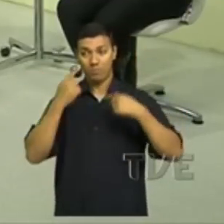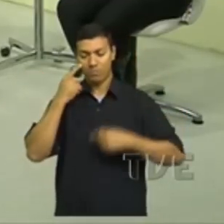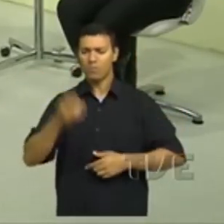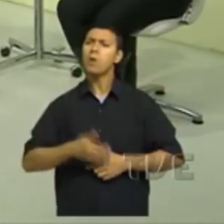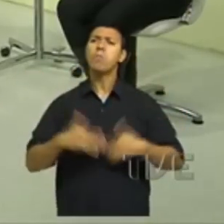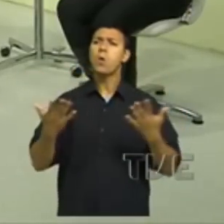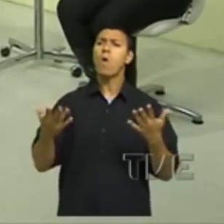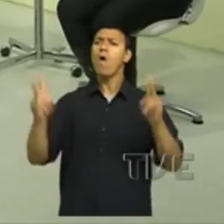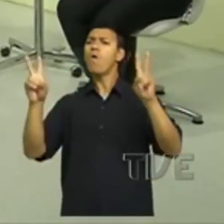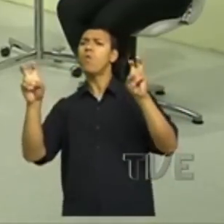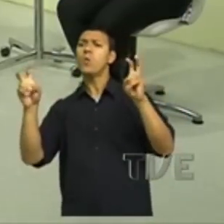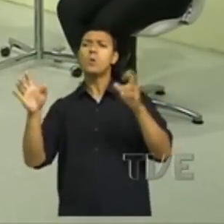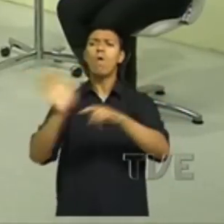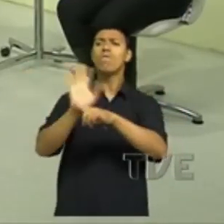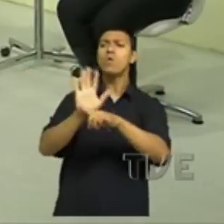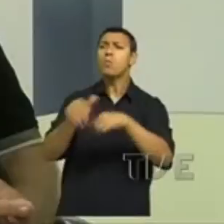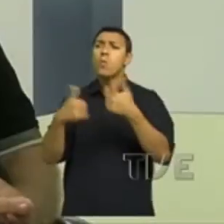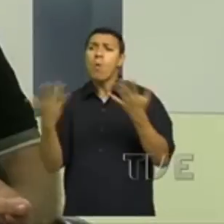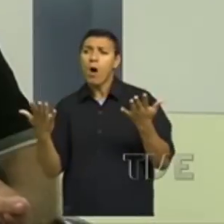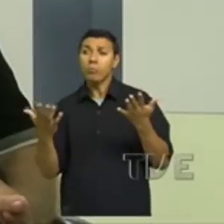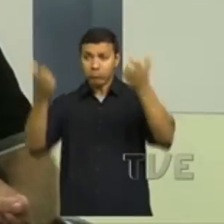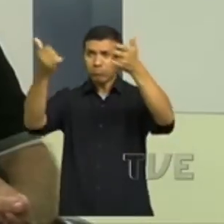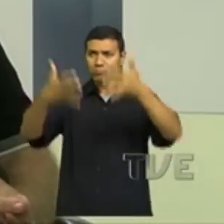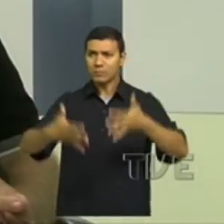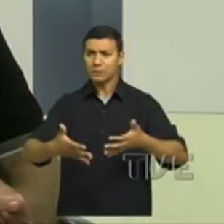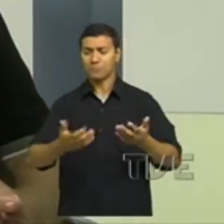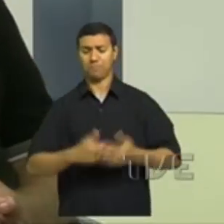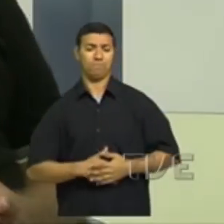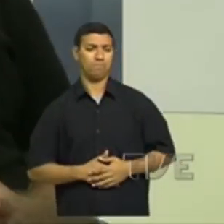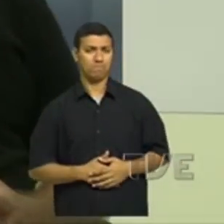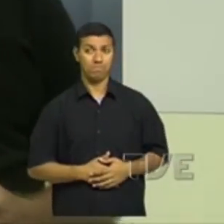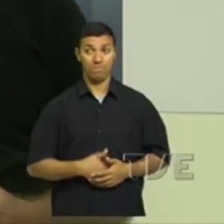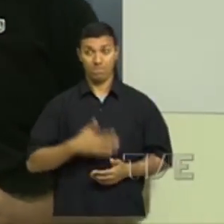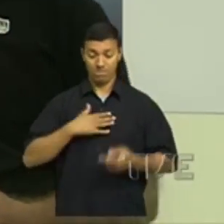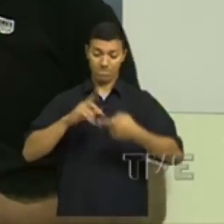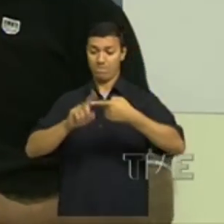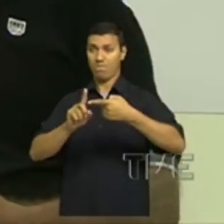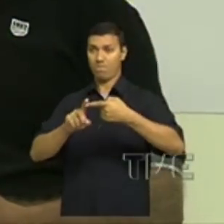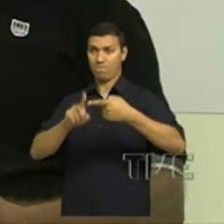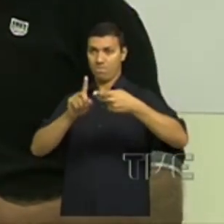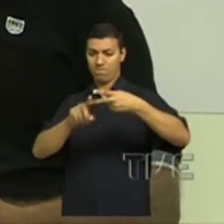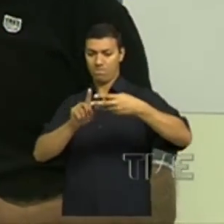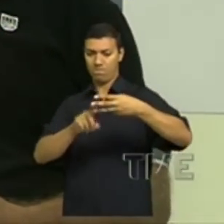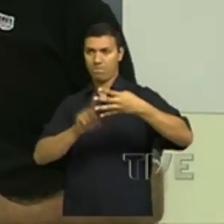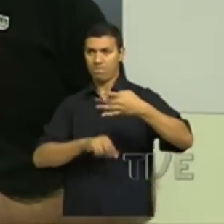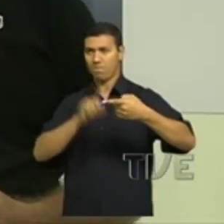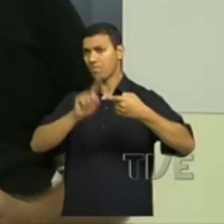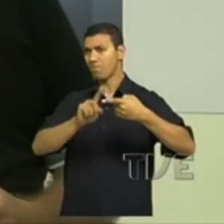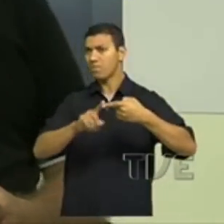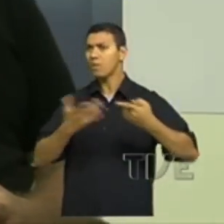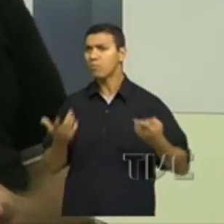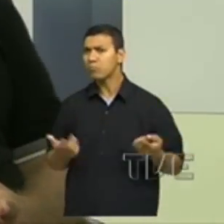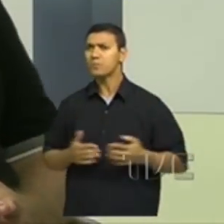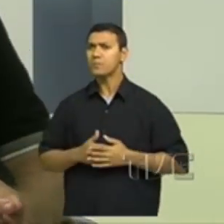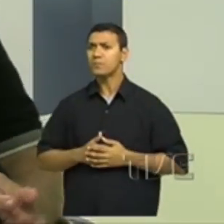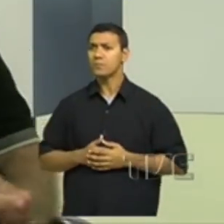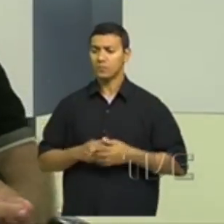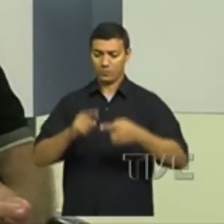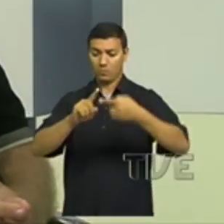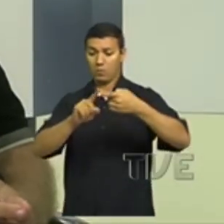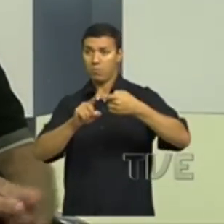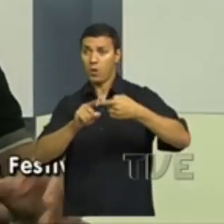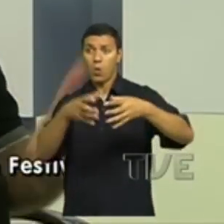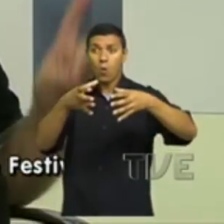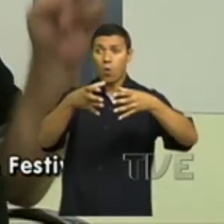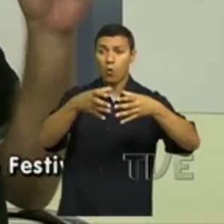exibidos dentro do festival? Bom, nós vamos fazer a primeira parte do festival com